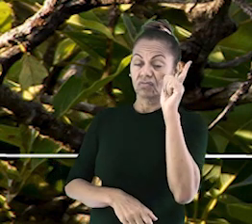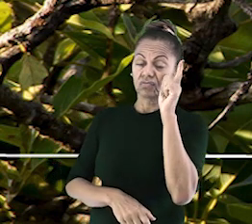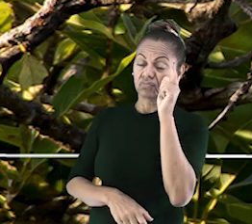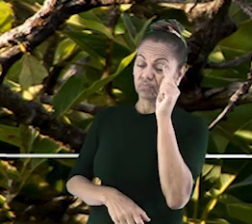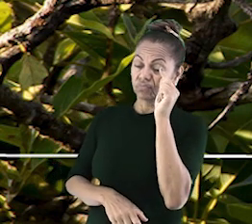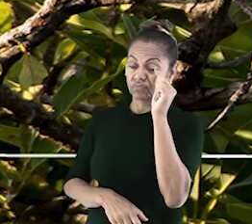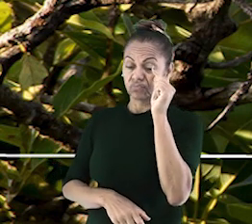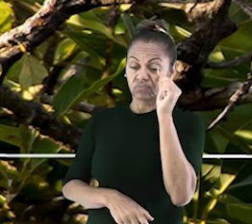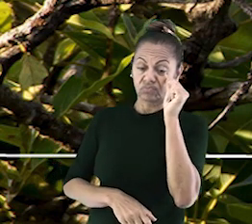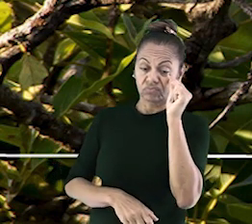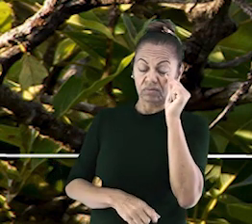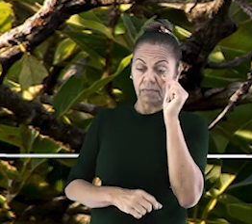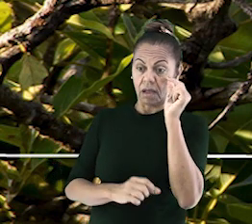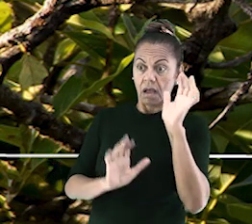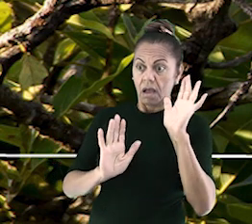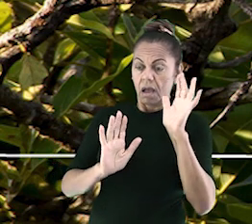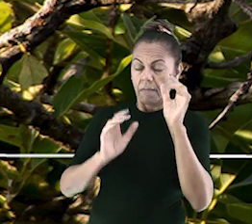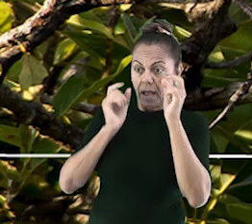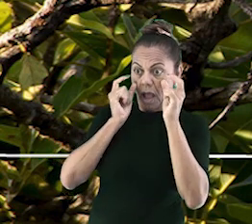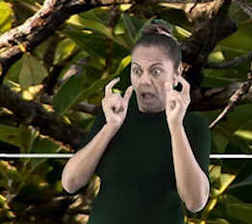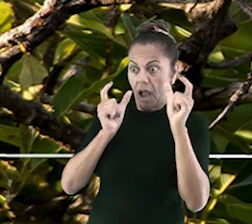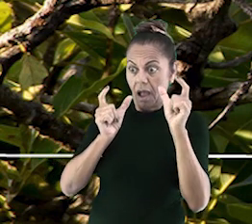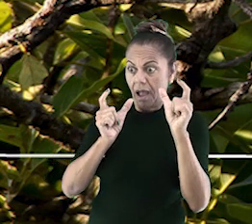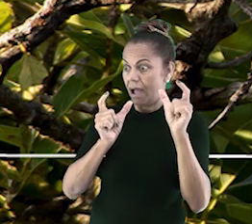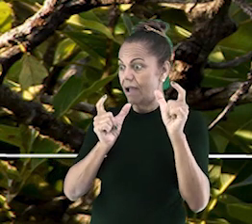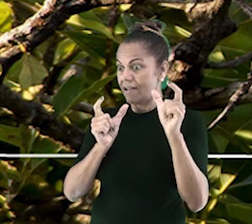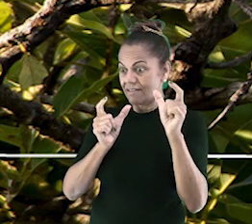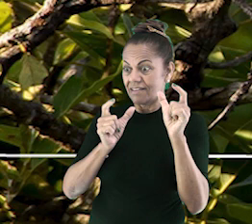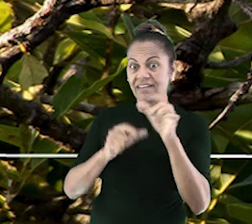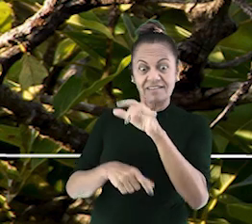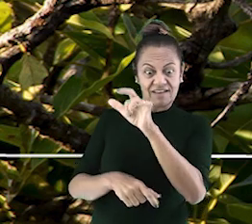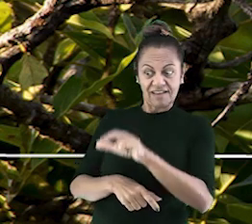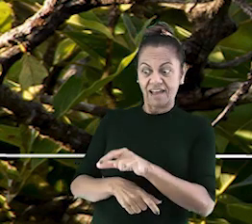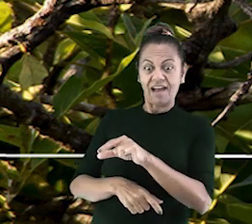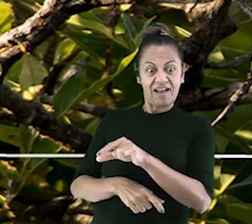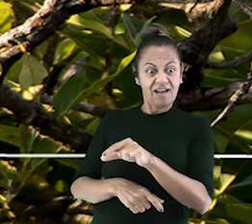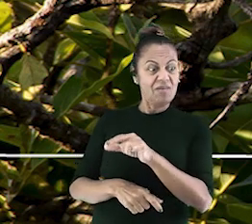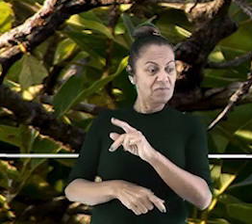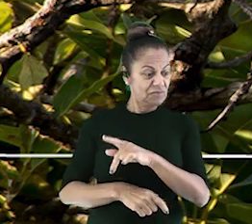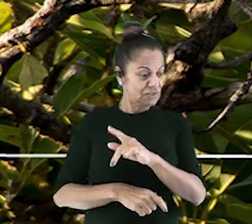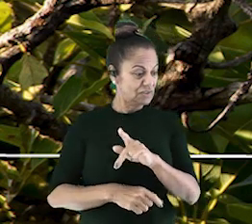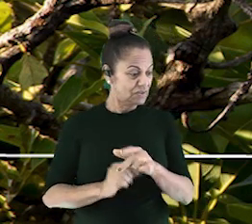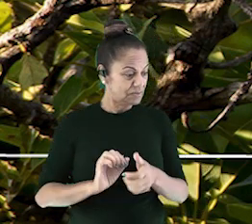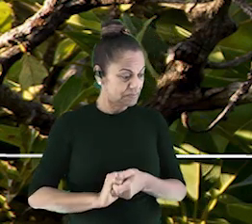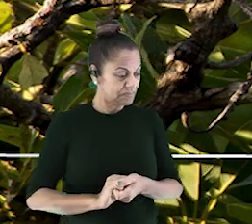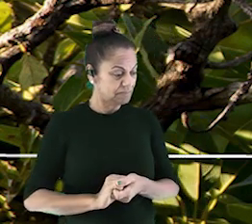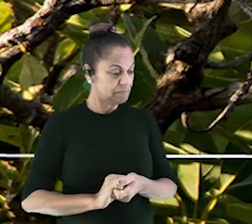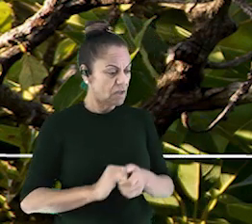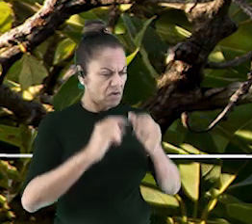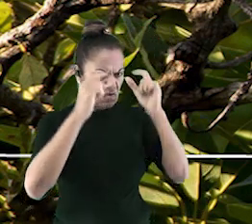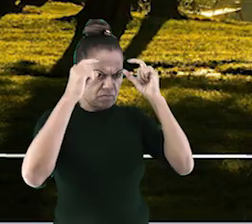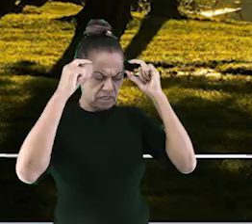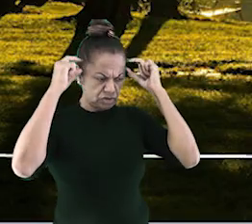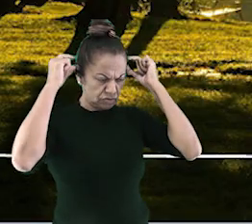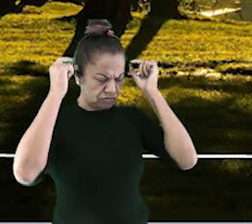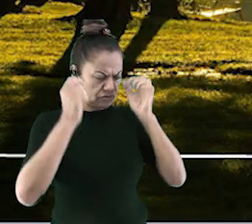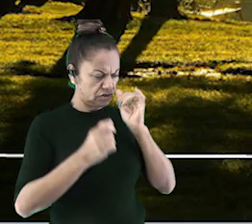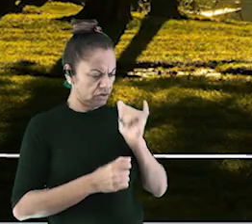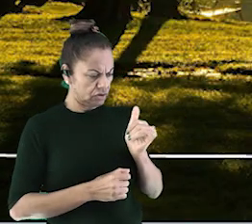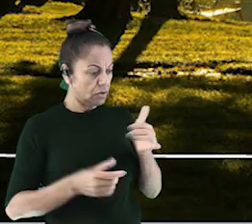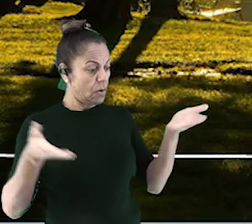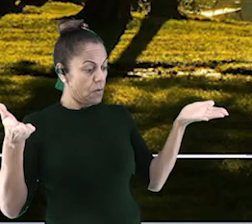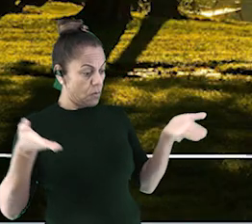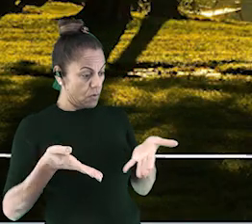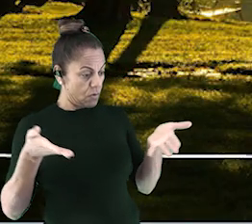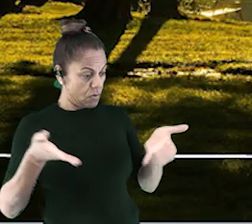meio sonolento, mas ficou atento às orientações do seu professor. O